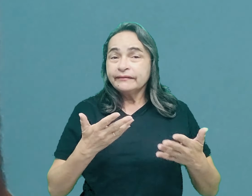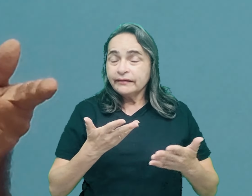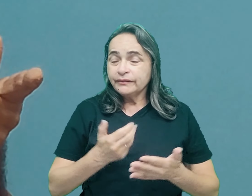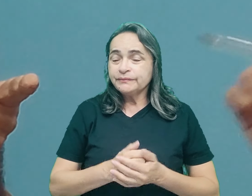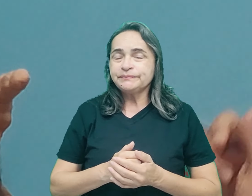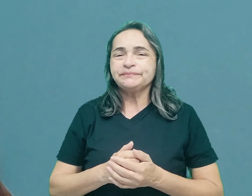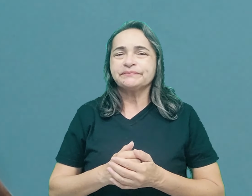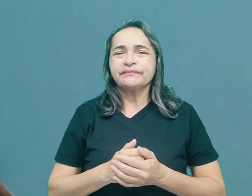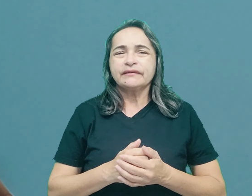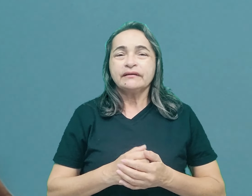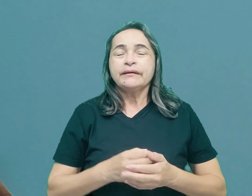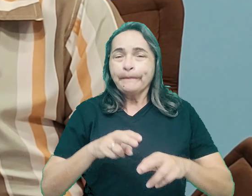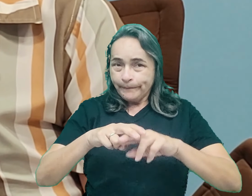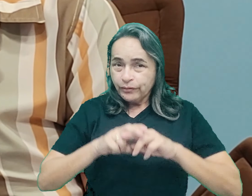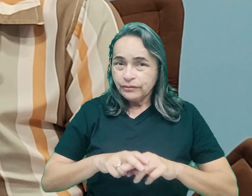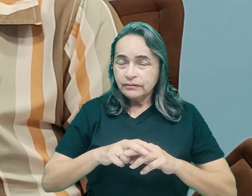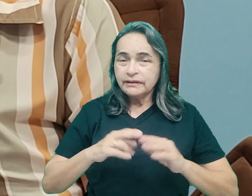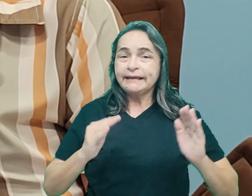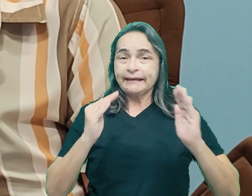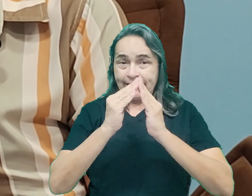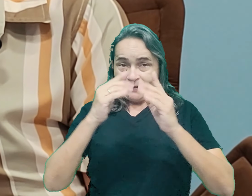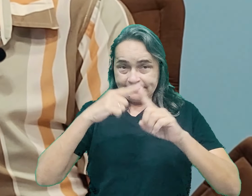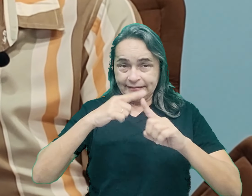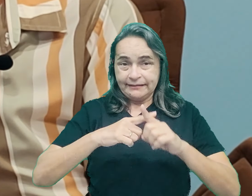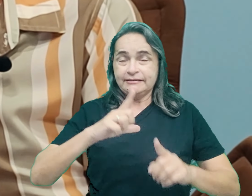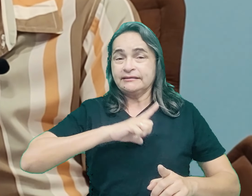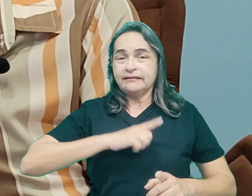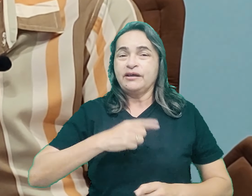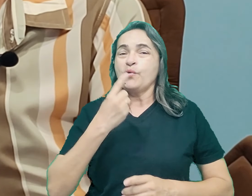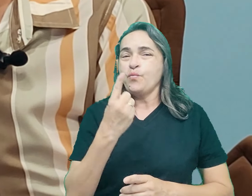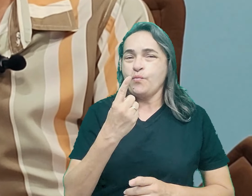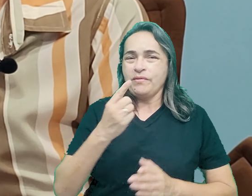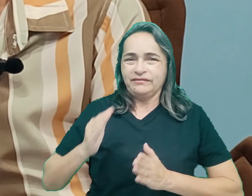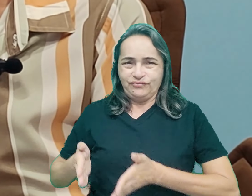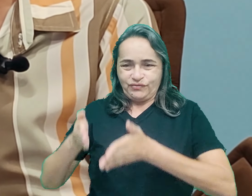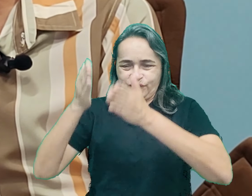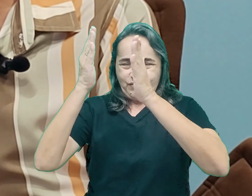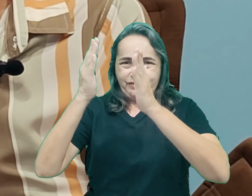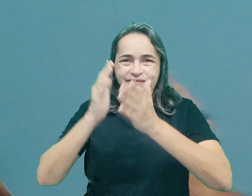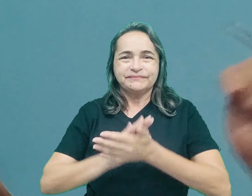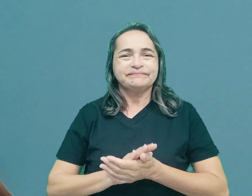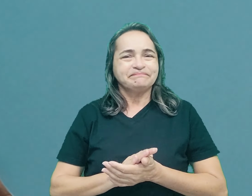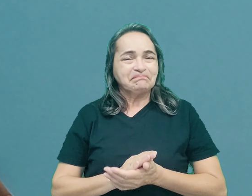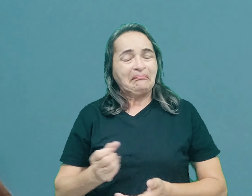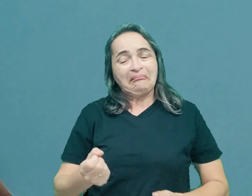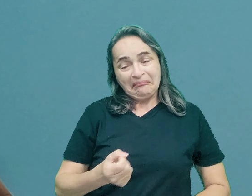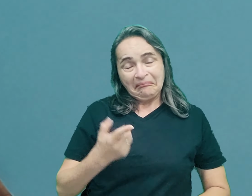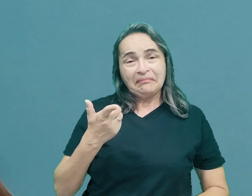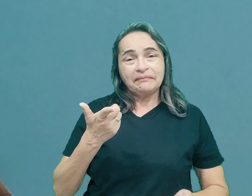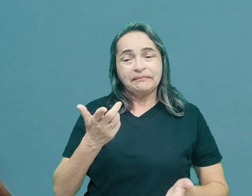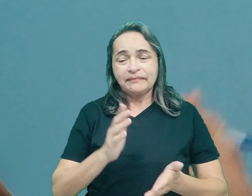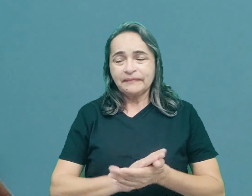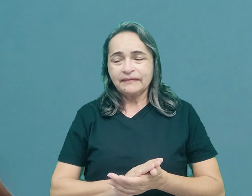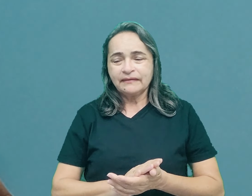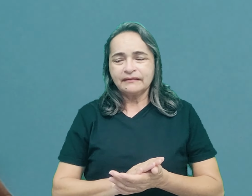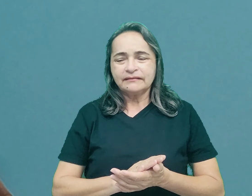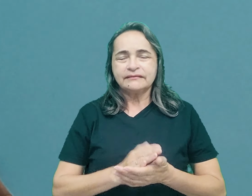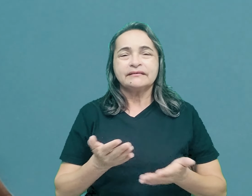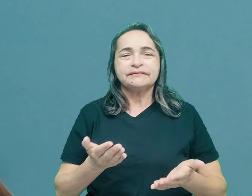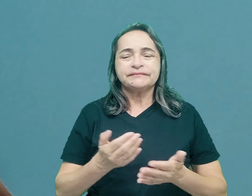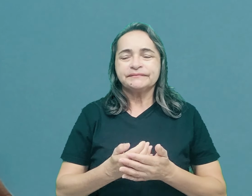tinha nenhuma, que era o caso daqui. Que interessante. Tá aí, você acabou de me explicar uma coisa que eu nunca tinha entendido. Essas torres são muito